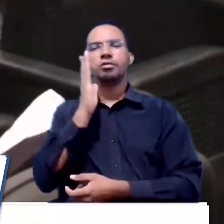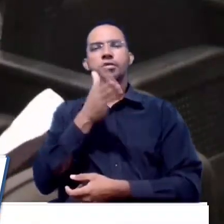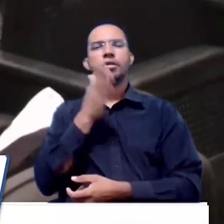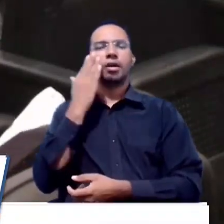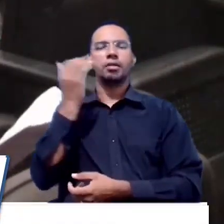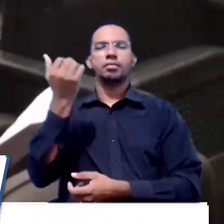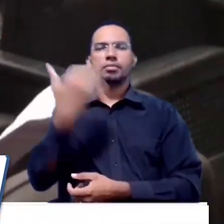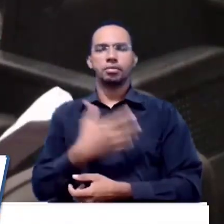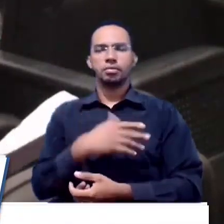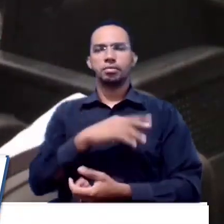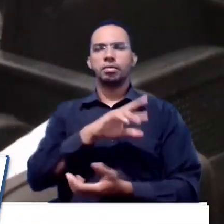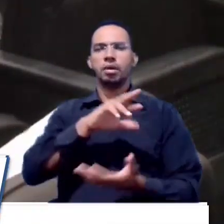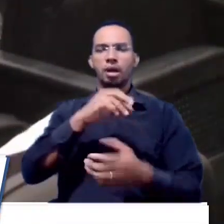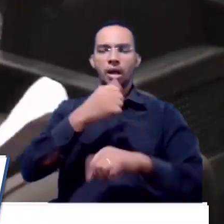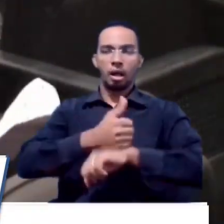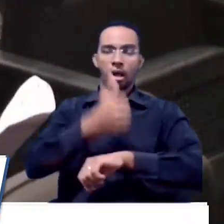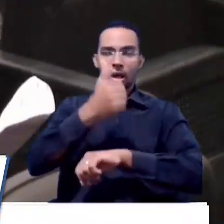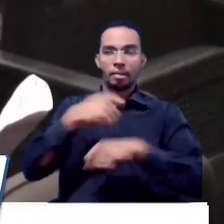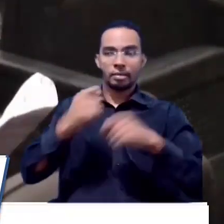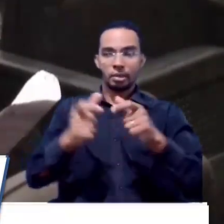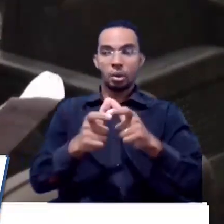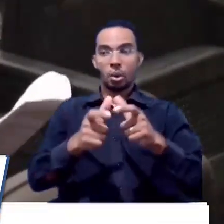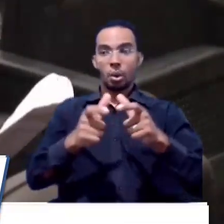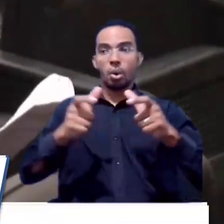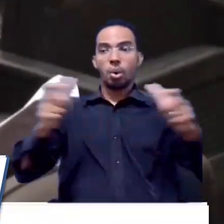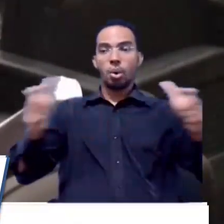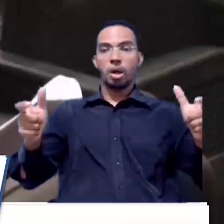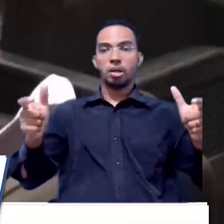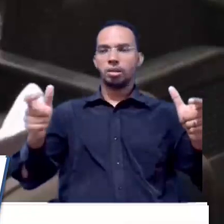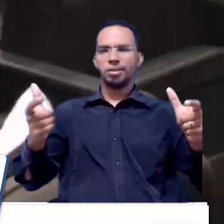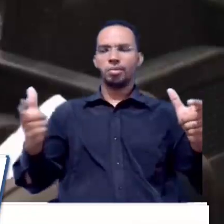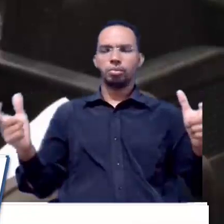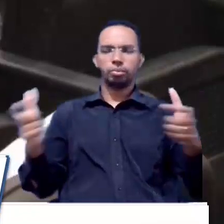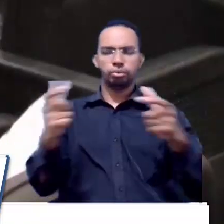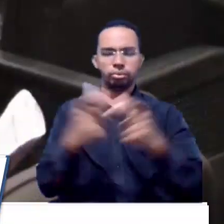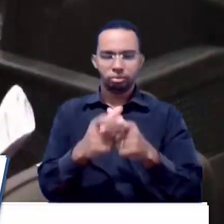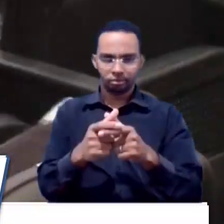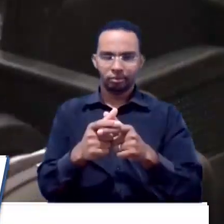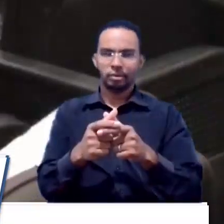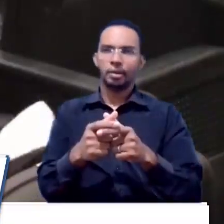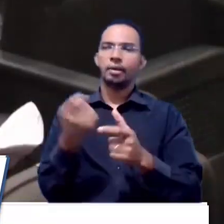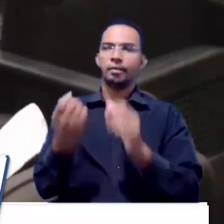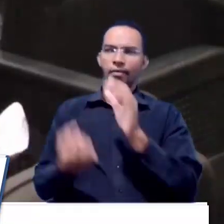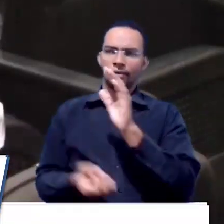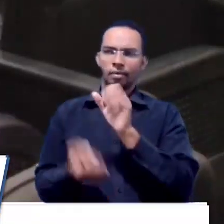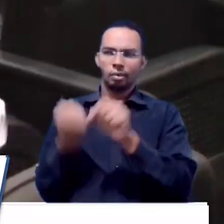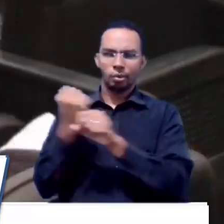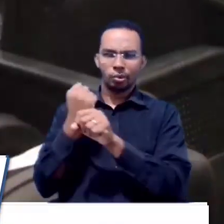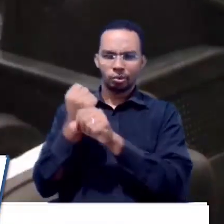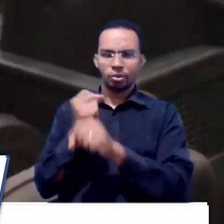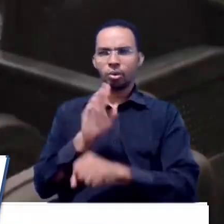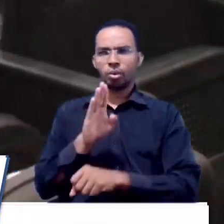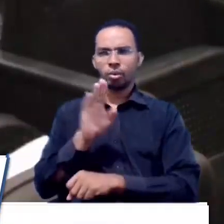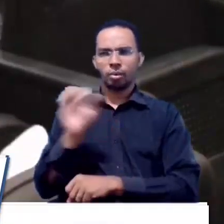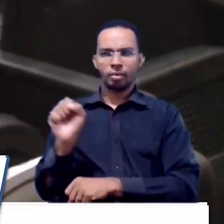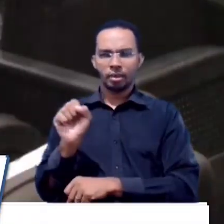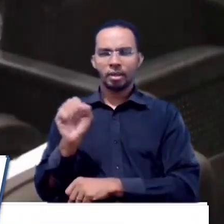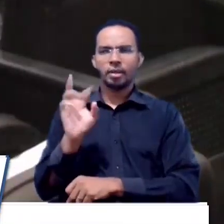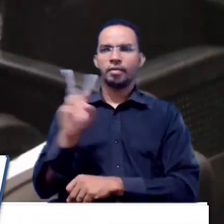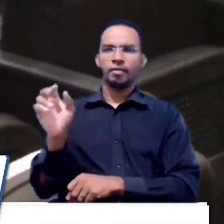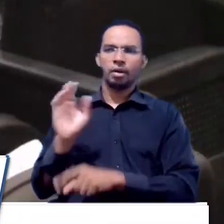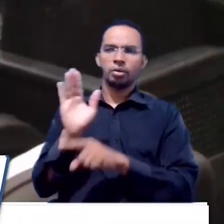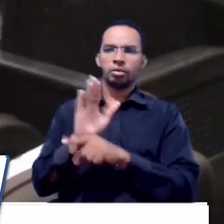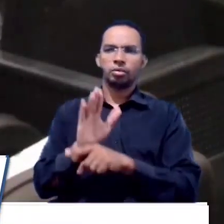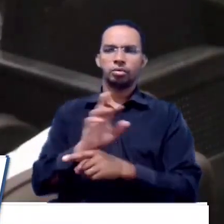gente Franca tem que aumentar quantidade e não diminuir vai fazer a UBS lá no São Domingos que vai servir para Paineiras o Pacaembu